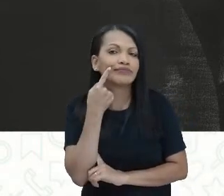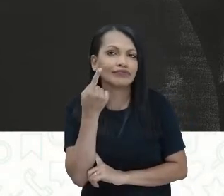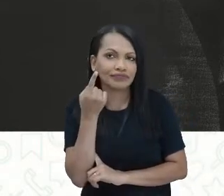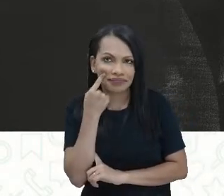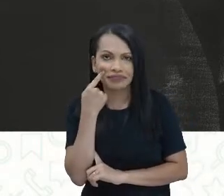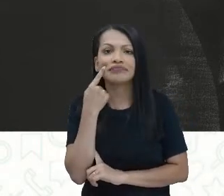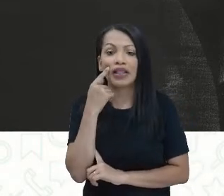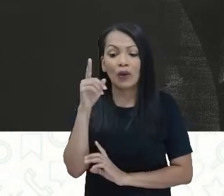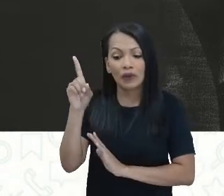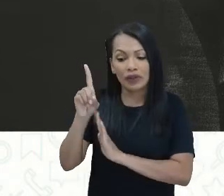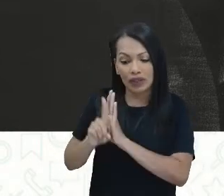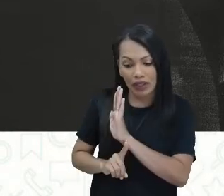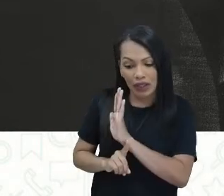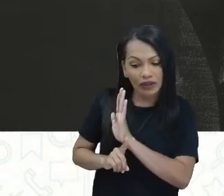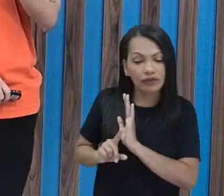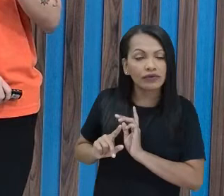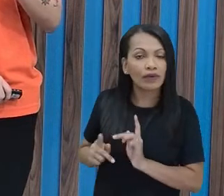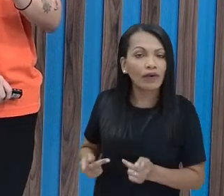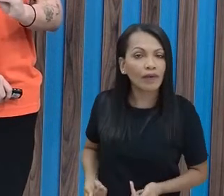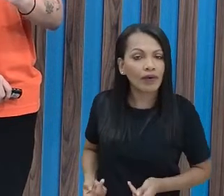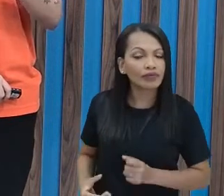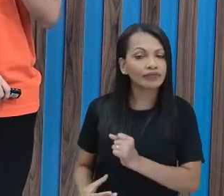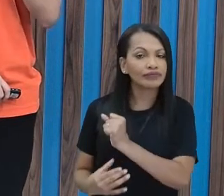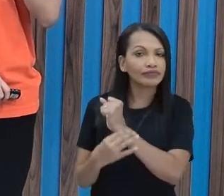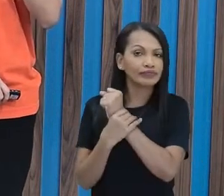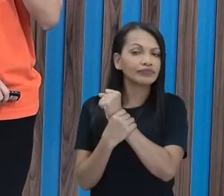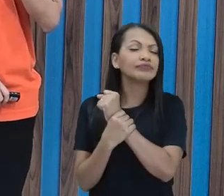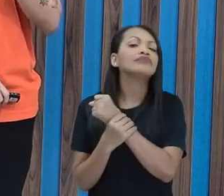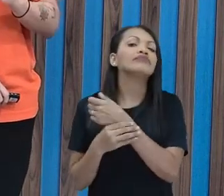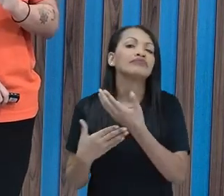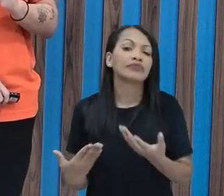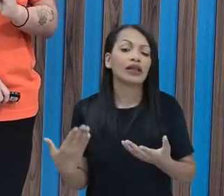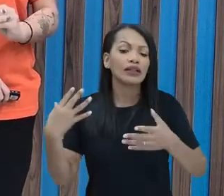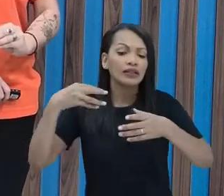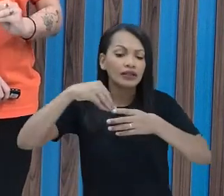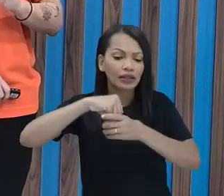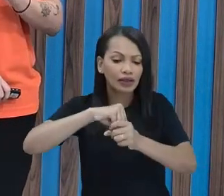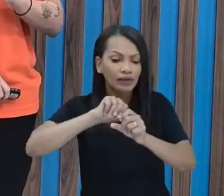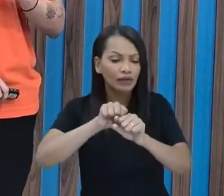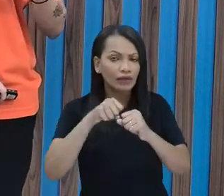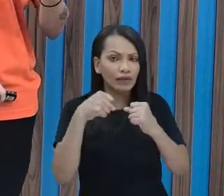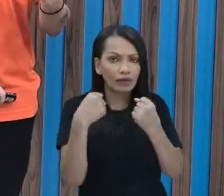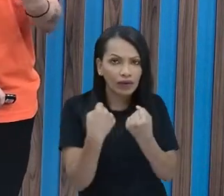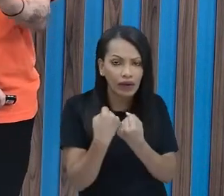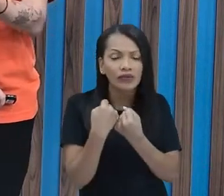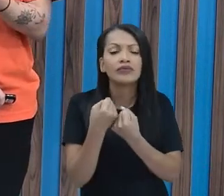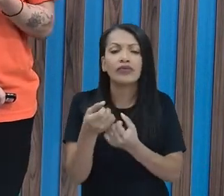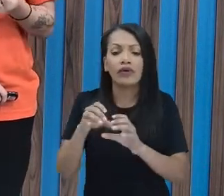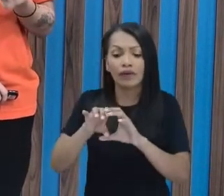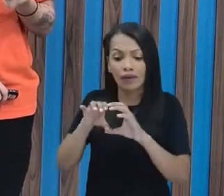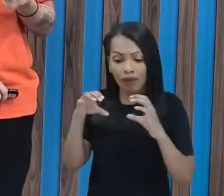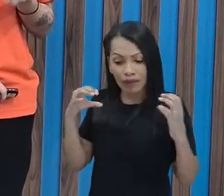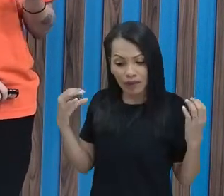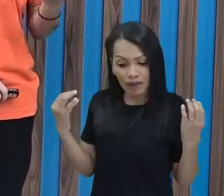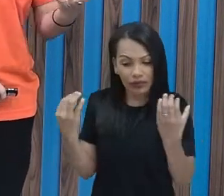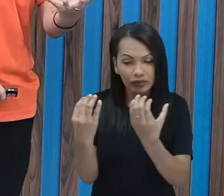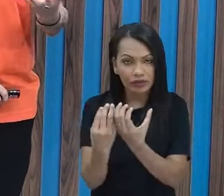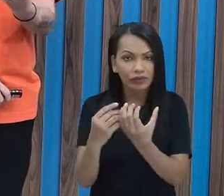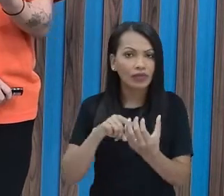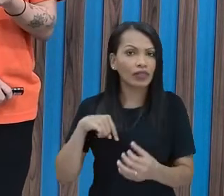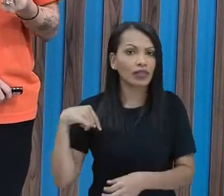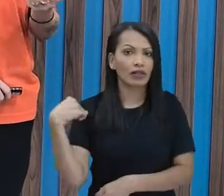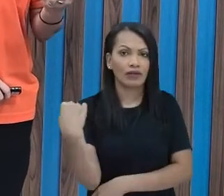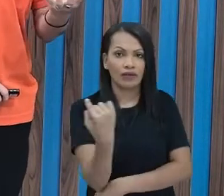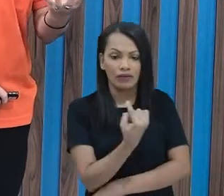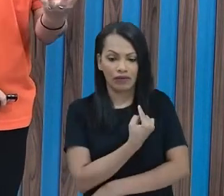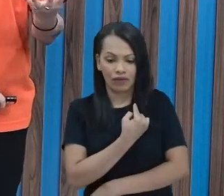tão importantíssimos dentro de uma sociedade, dentro de uma comunidade, né? Como nós